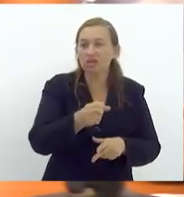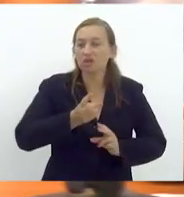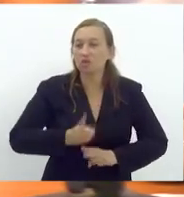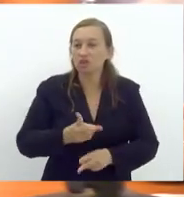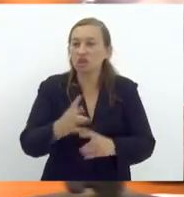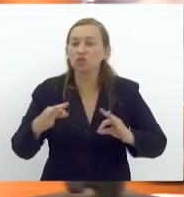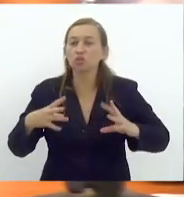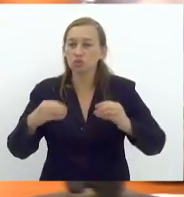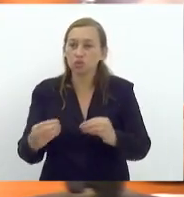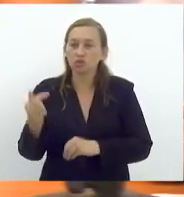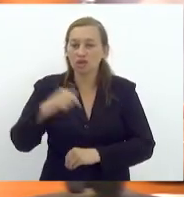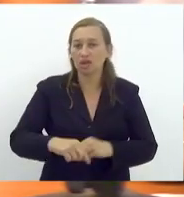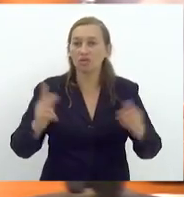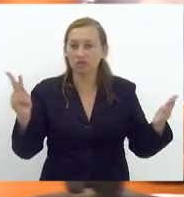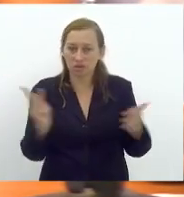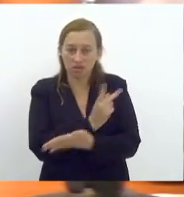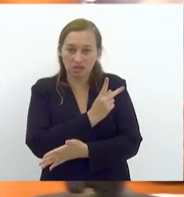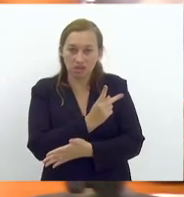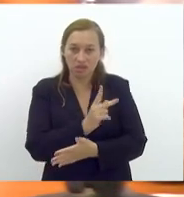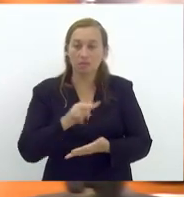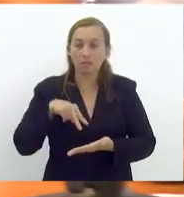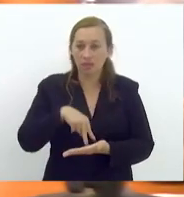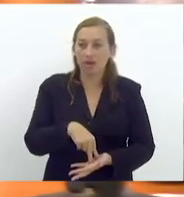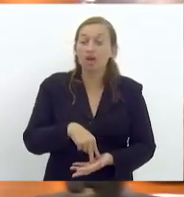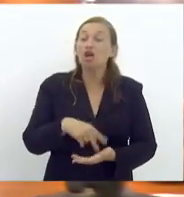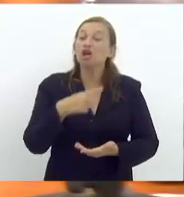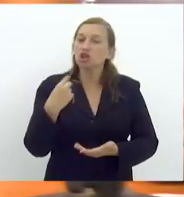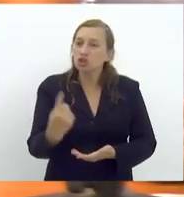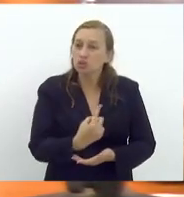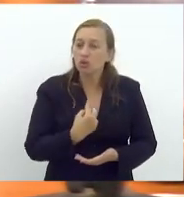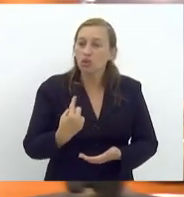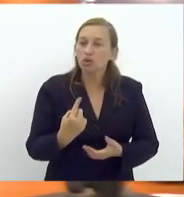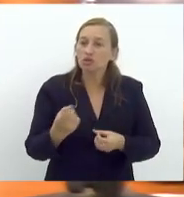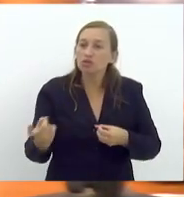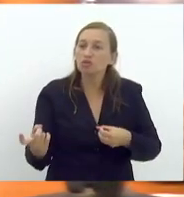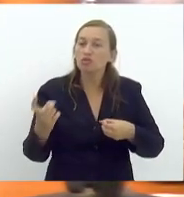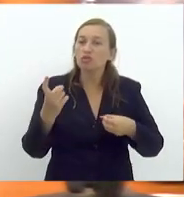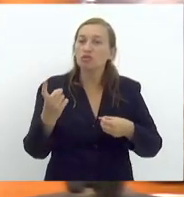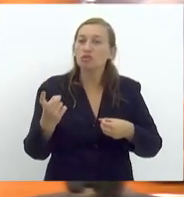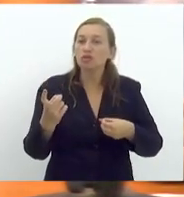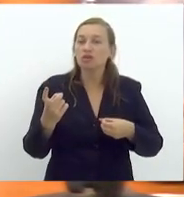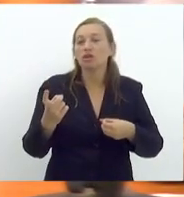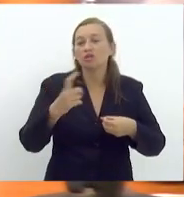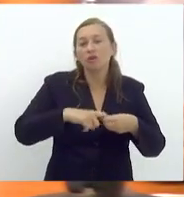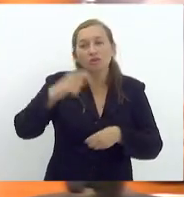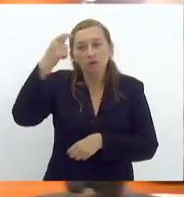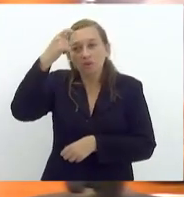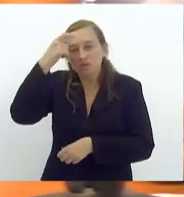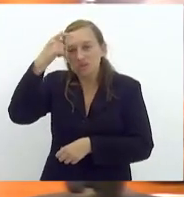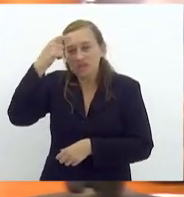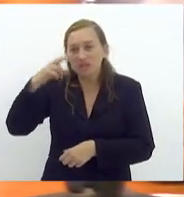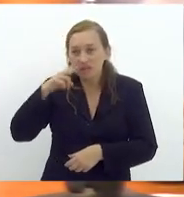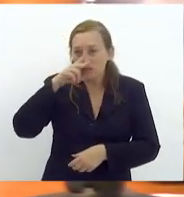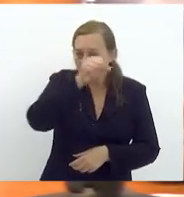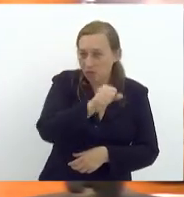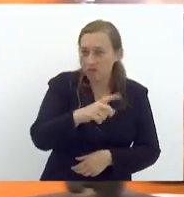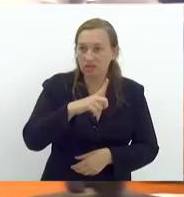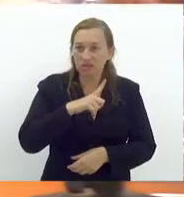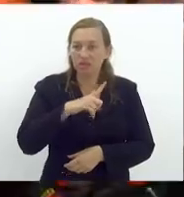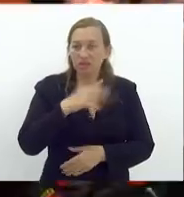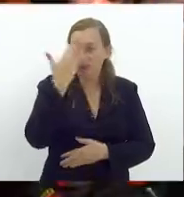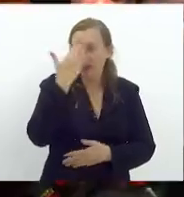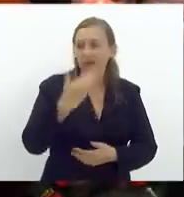tudo isso aqui acontecendo e tudo isso de pé que a gente retome a nossa consciência e a nossa força muito